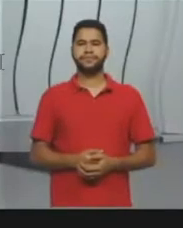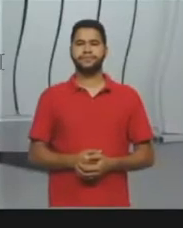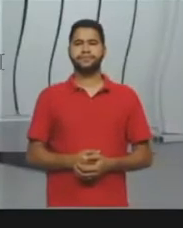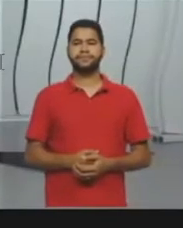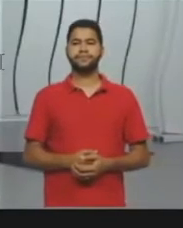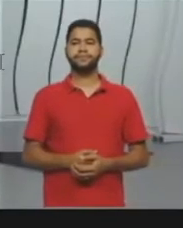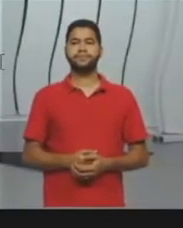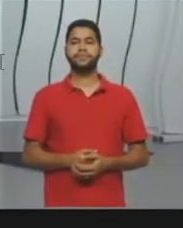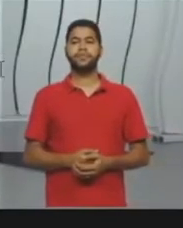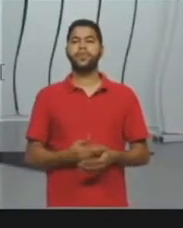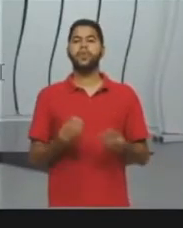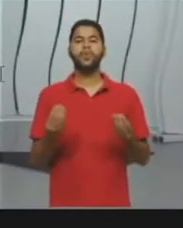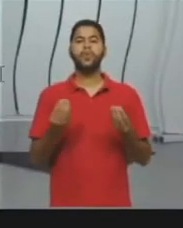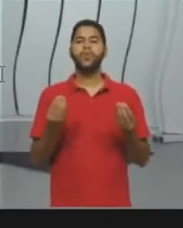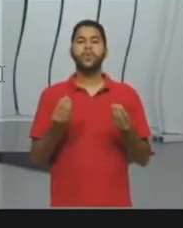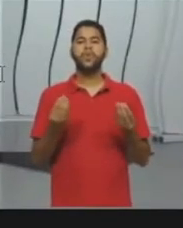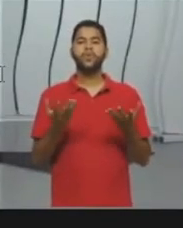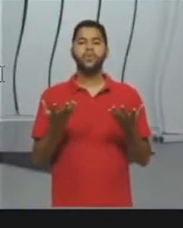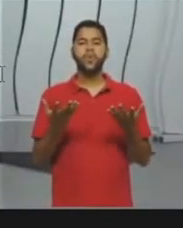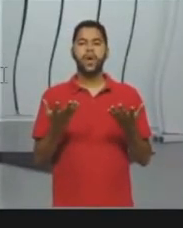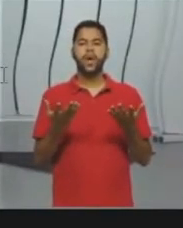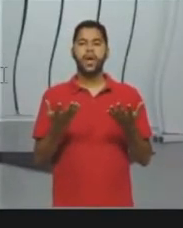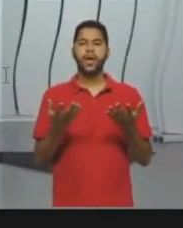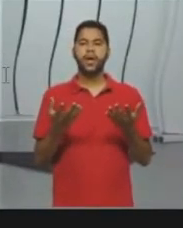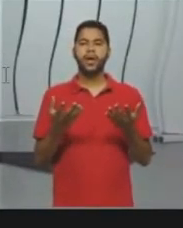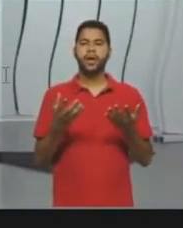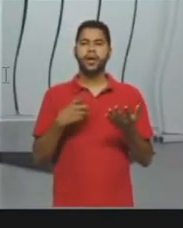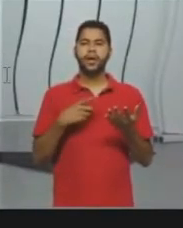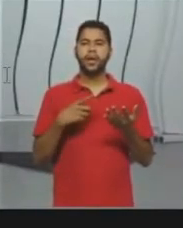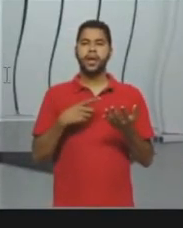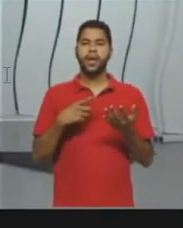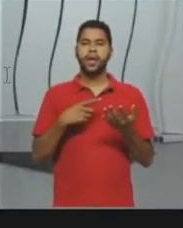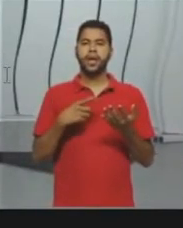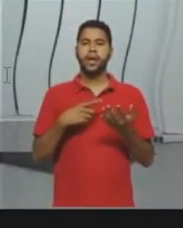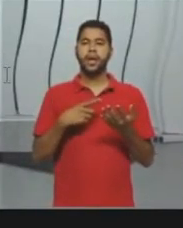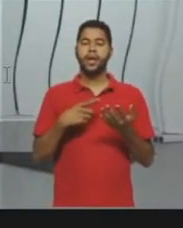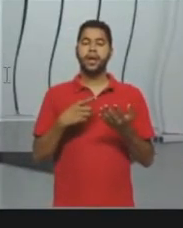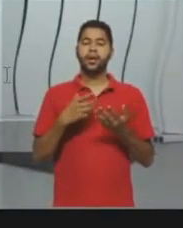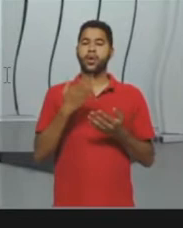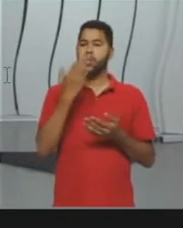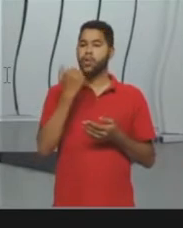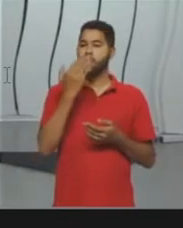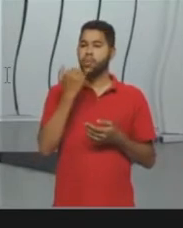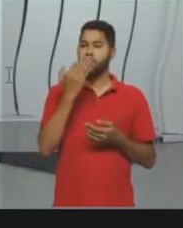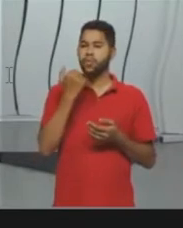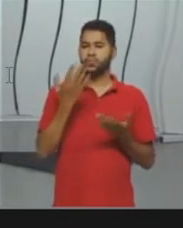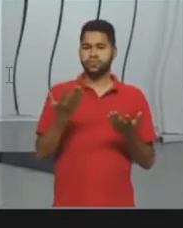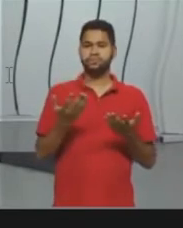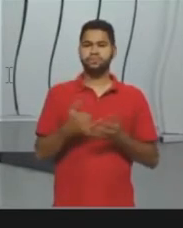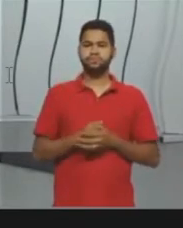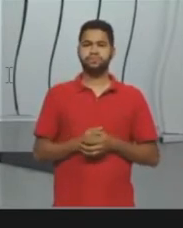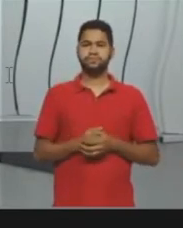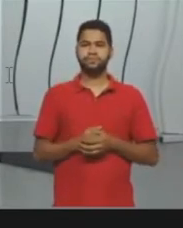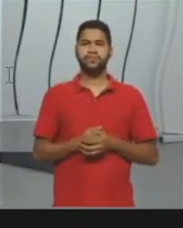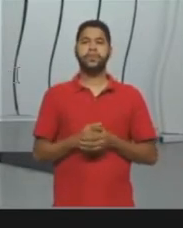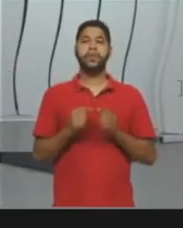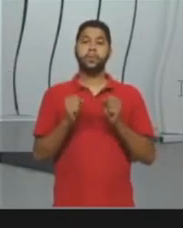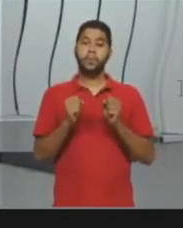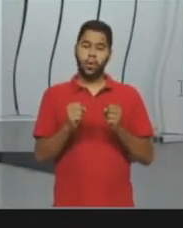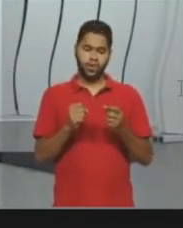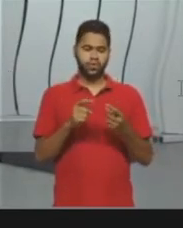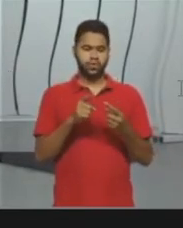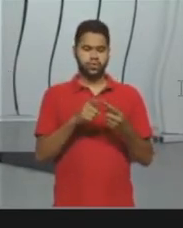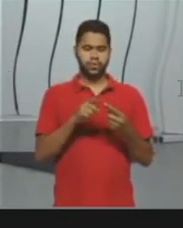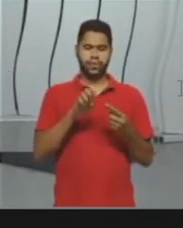Modo de nutrição. Então nós já vimos aí que os organismos eles podem ser procariontes ou eucariontes. Vimos que eles podem ser formados